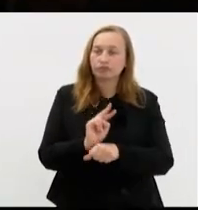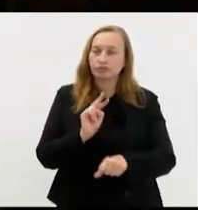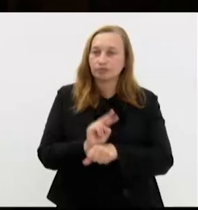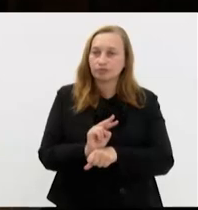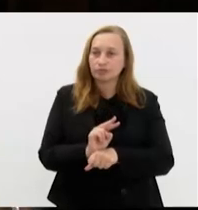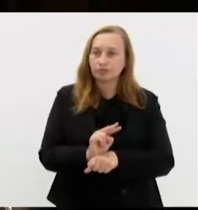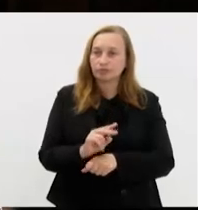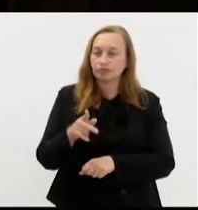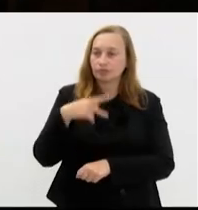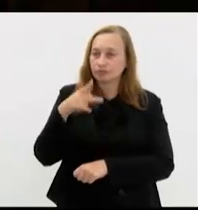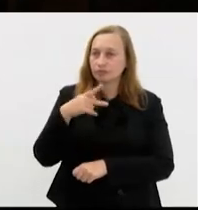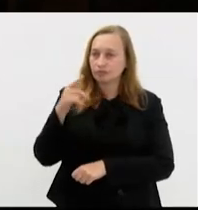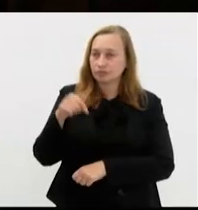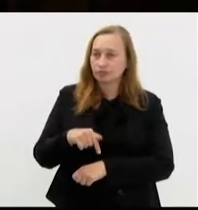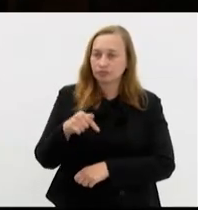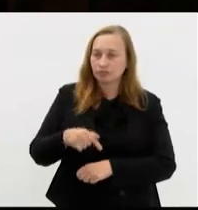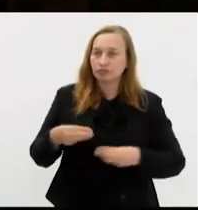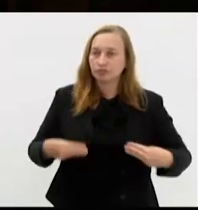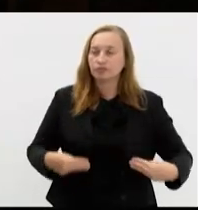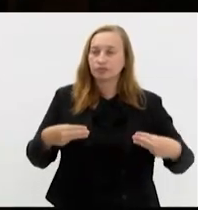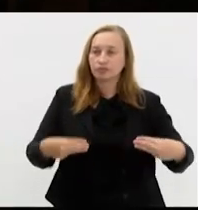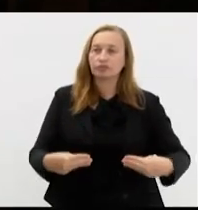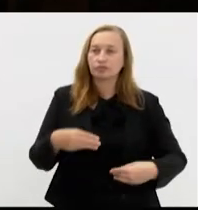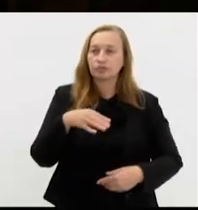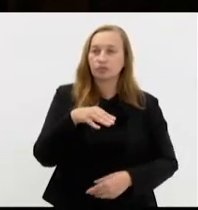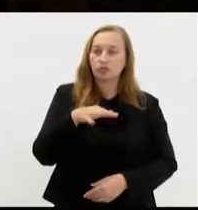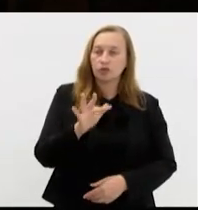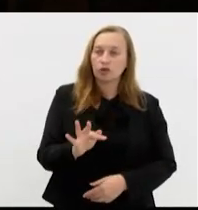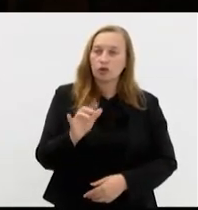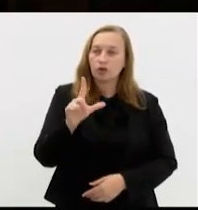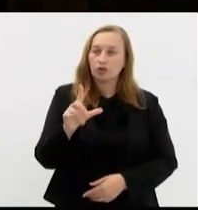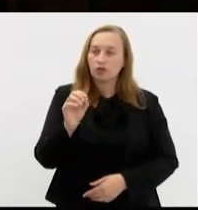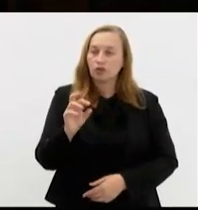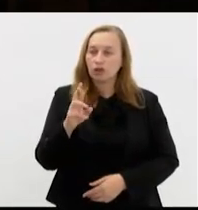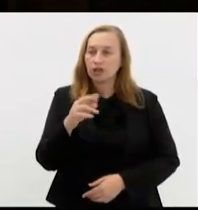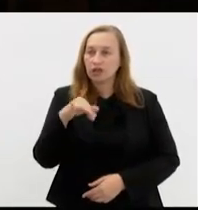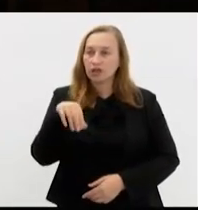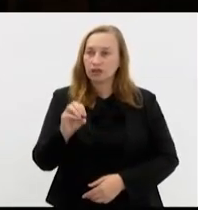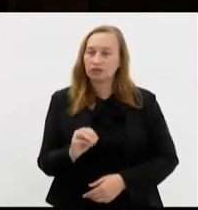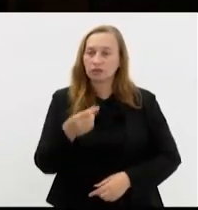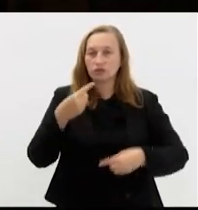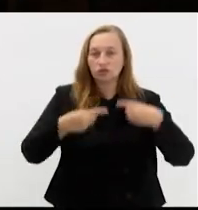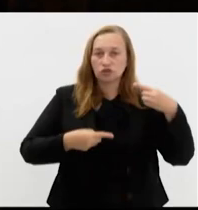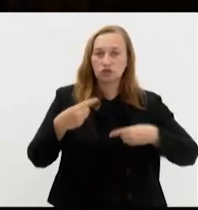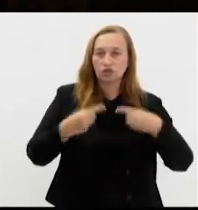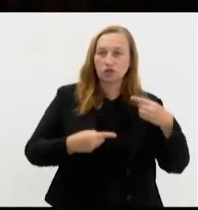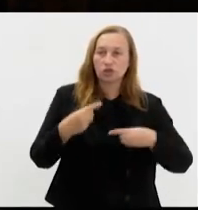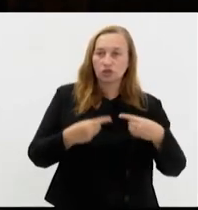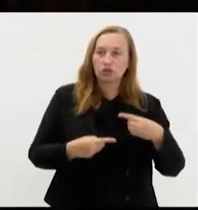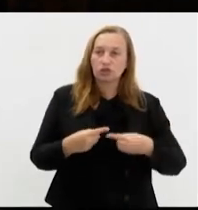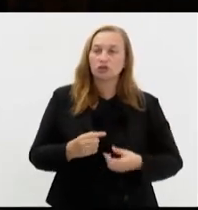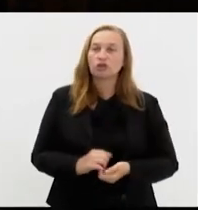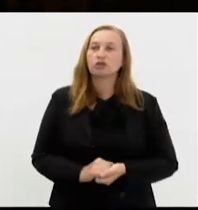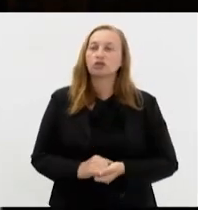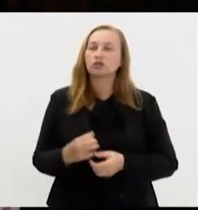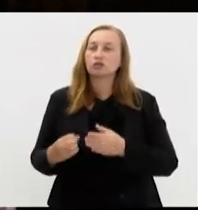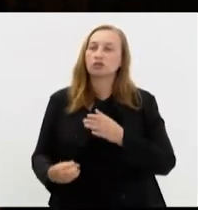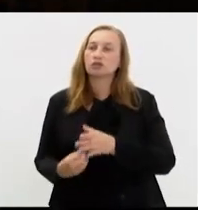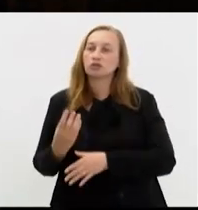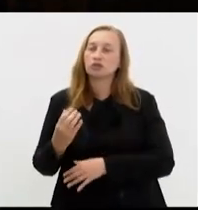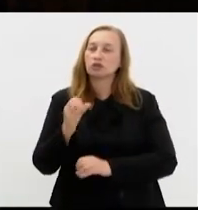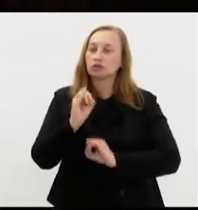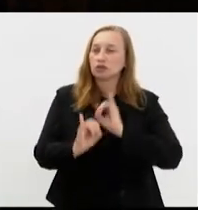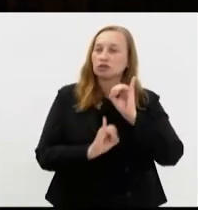foram mencionadas aqui pelo Ministro Floriano que é ação preventiva de diálogos com os provedores da internet nesse